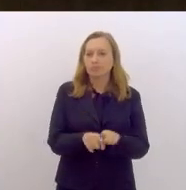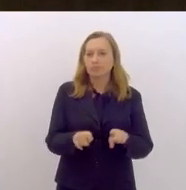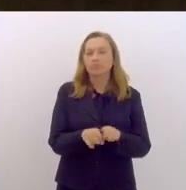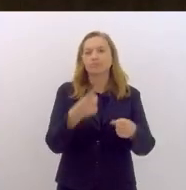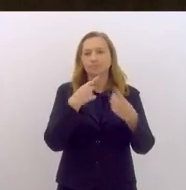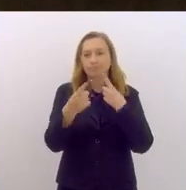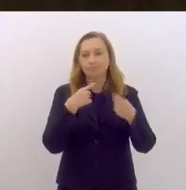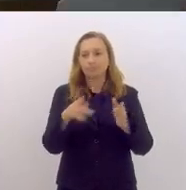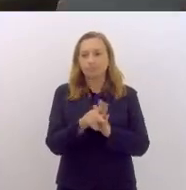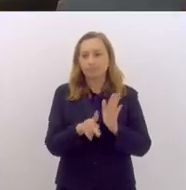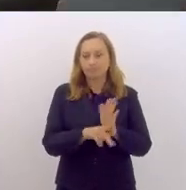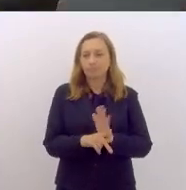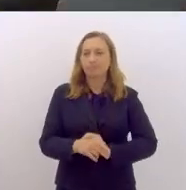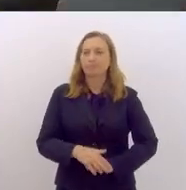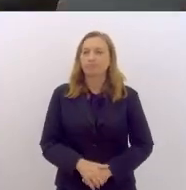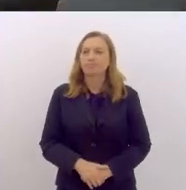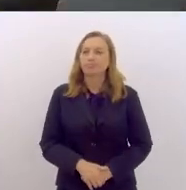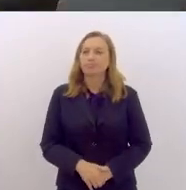esse projeto.